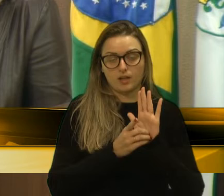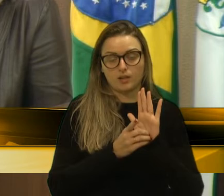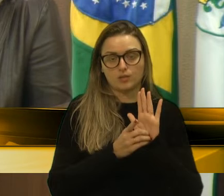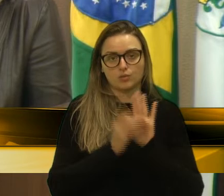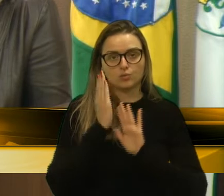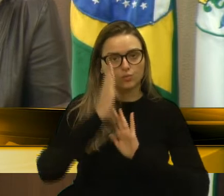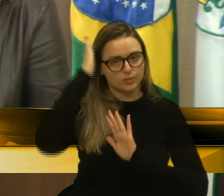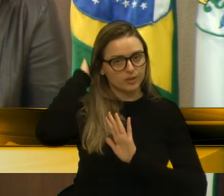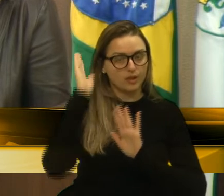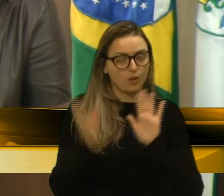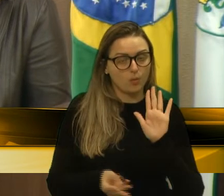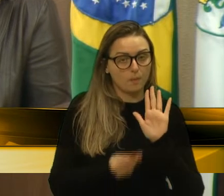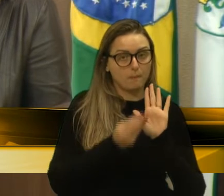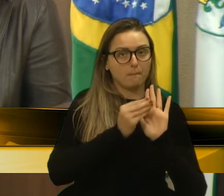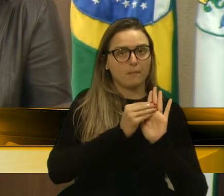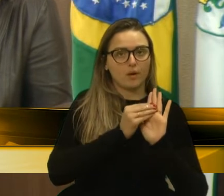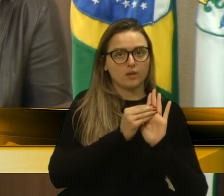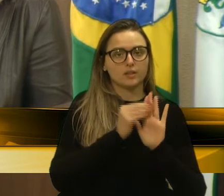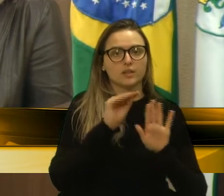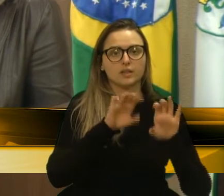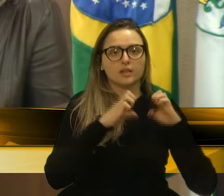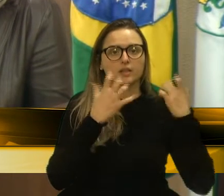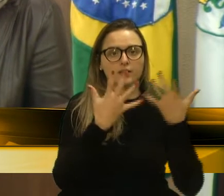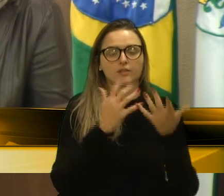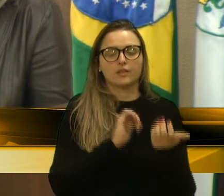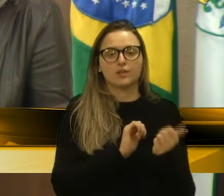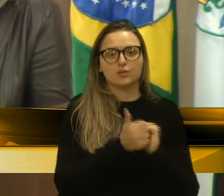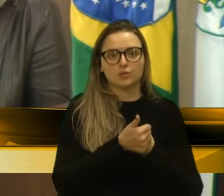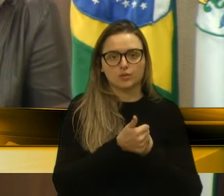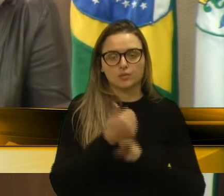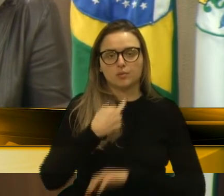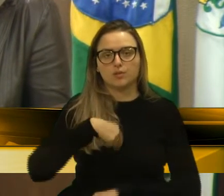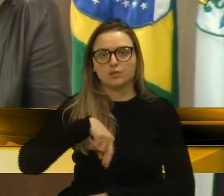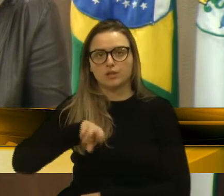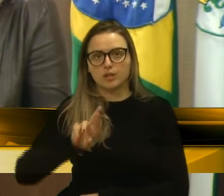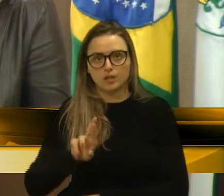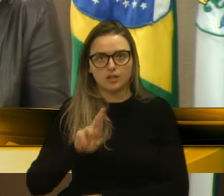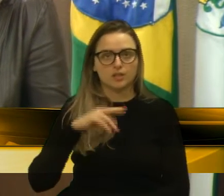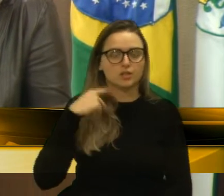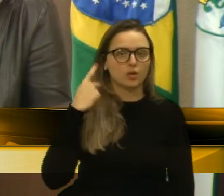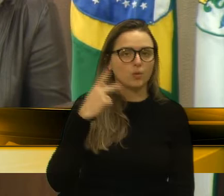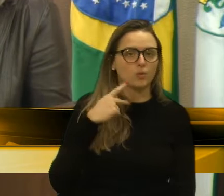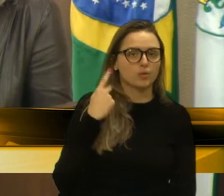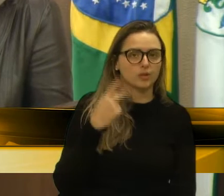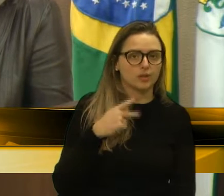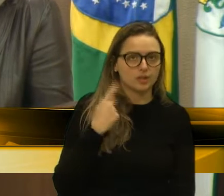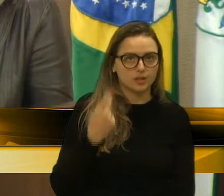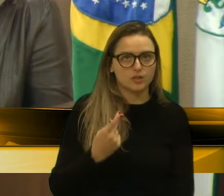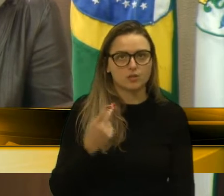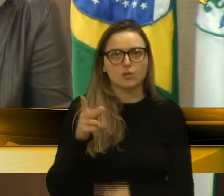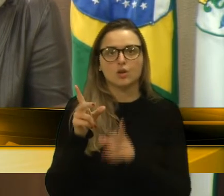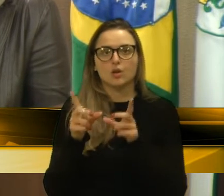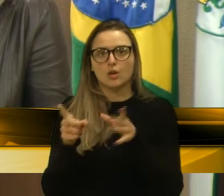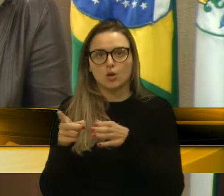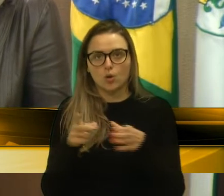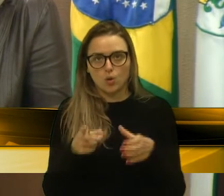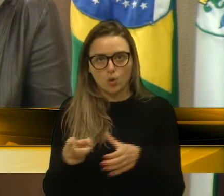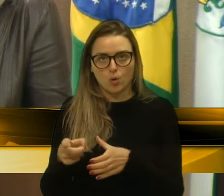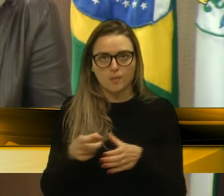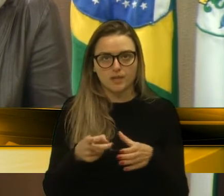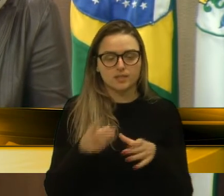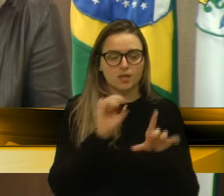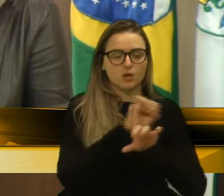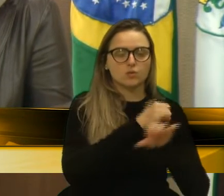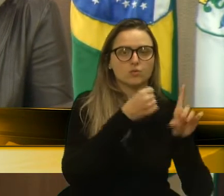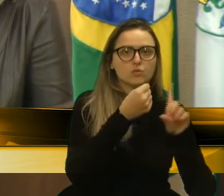os eventos temporários esportivos, religiosos, políticos, comercial, social e cultural.